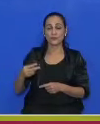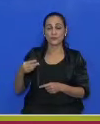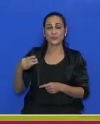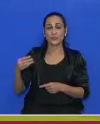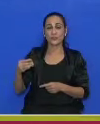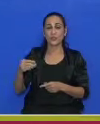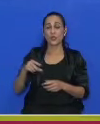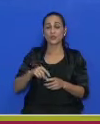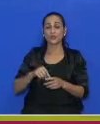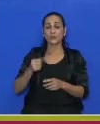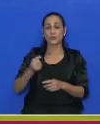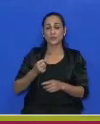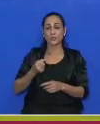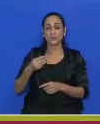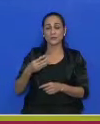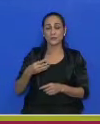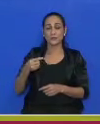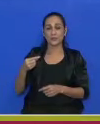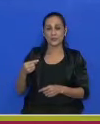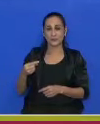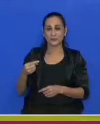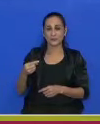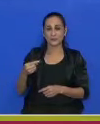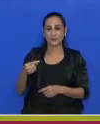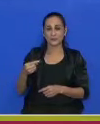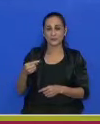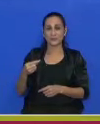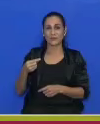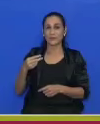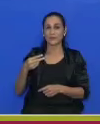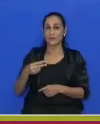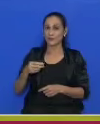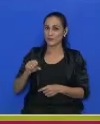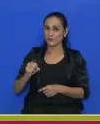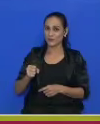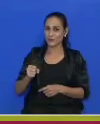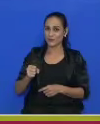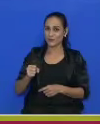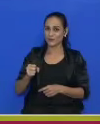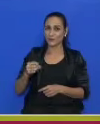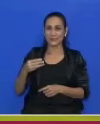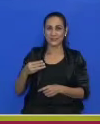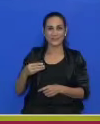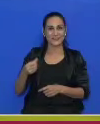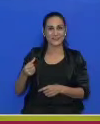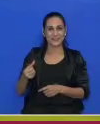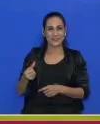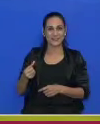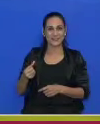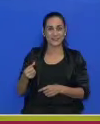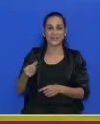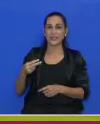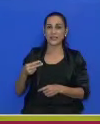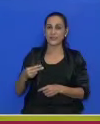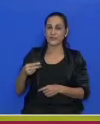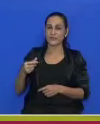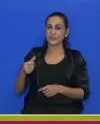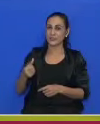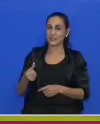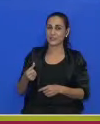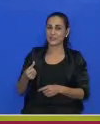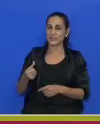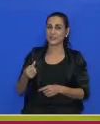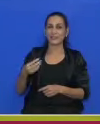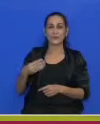2.223. Números sorteados: 41, 28, 36,